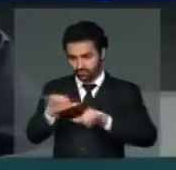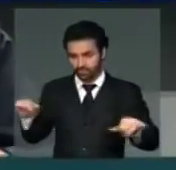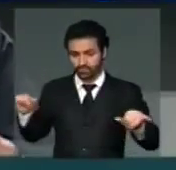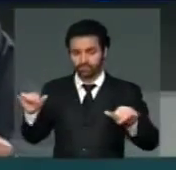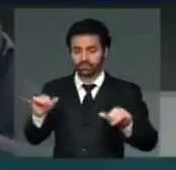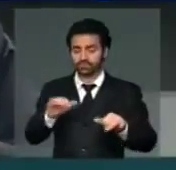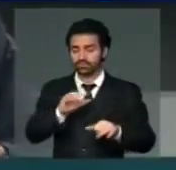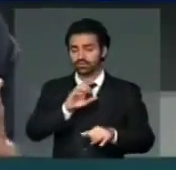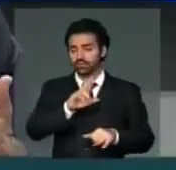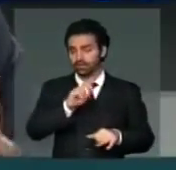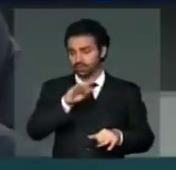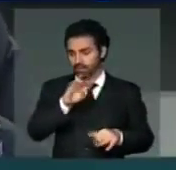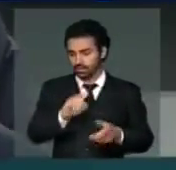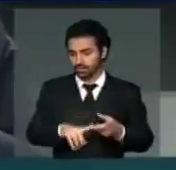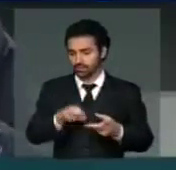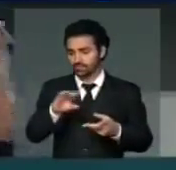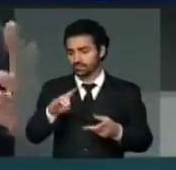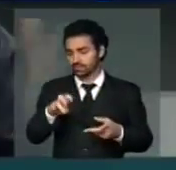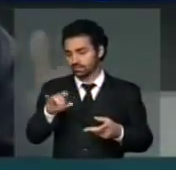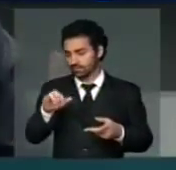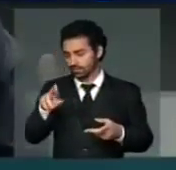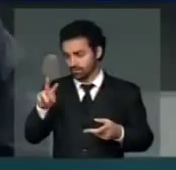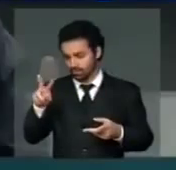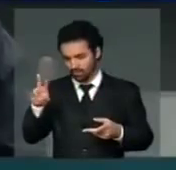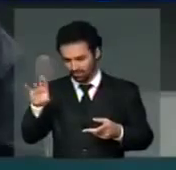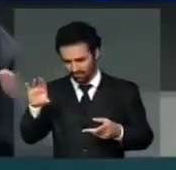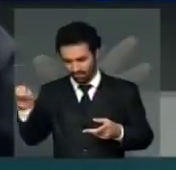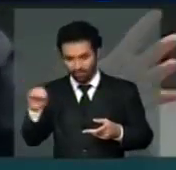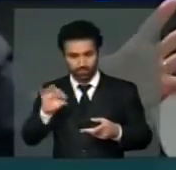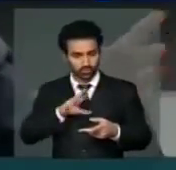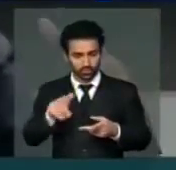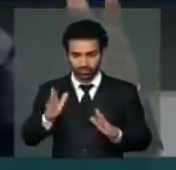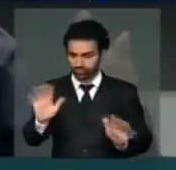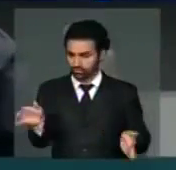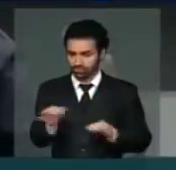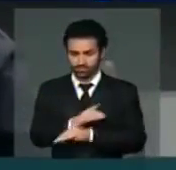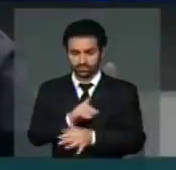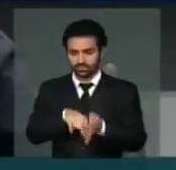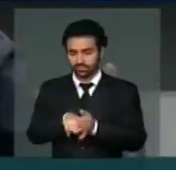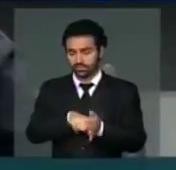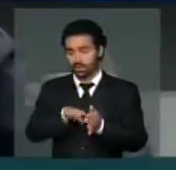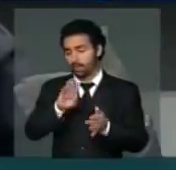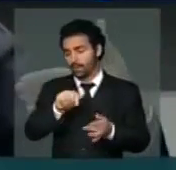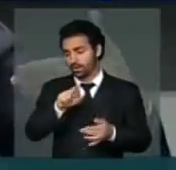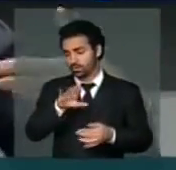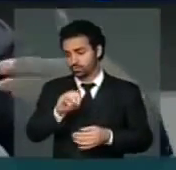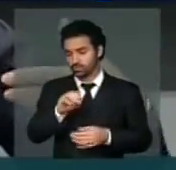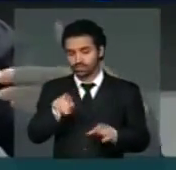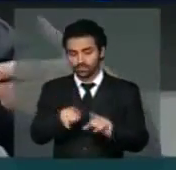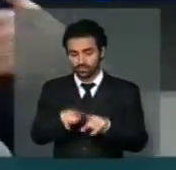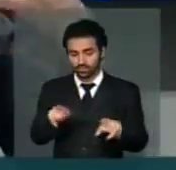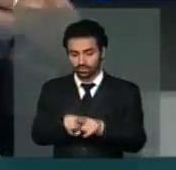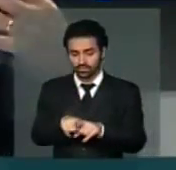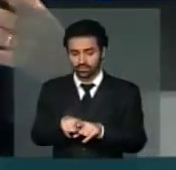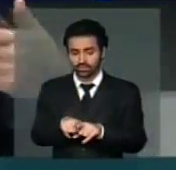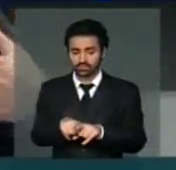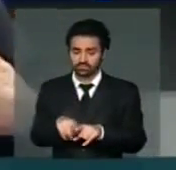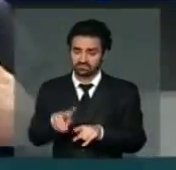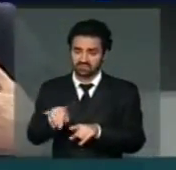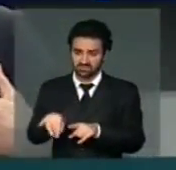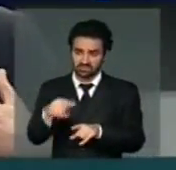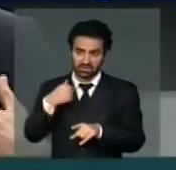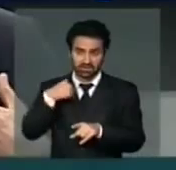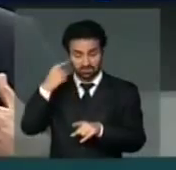contra Renato Duque, Cerveró, Zelada, etc., que era o que, Barusco, etc., era o que atingiria, digamos,